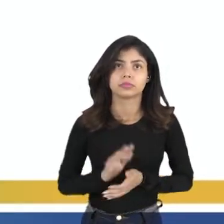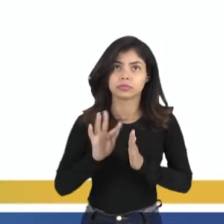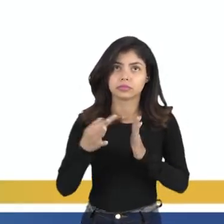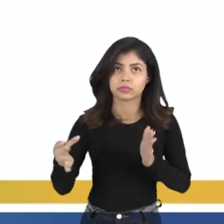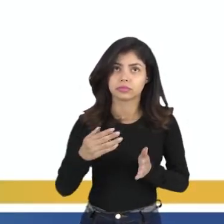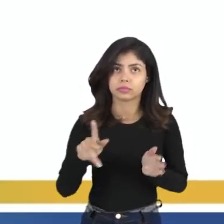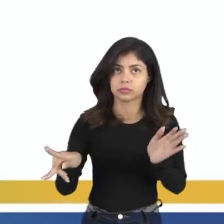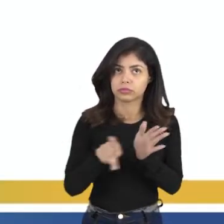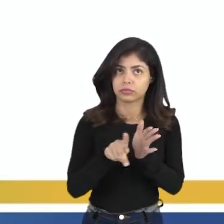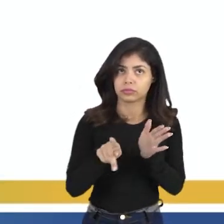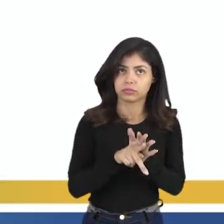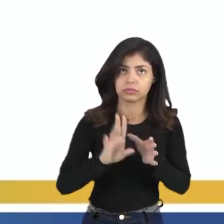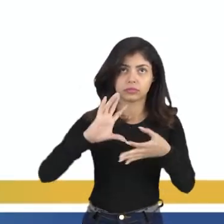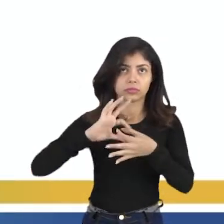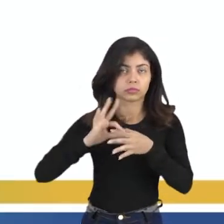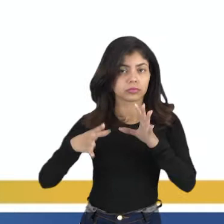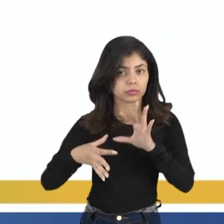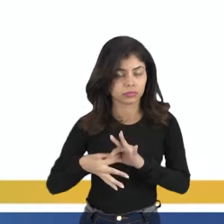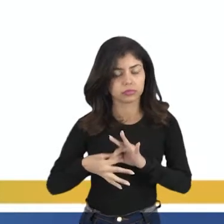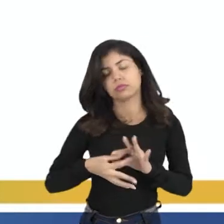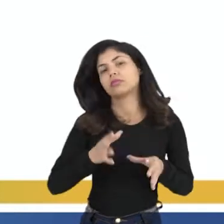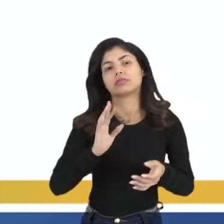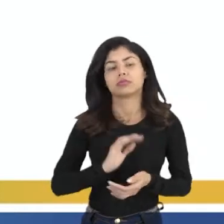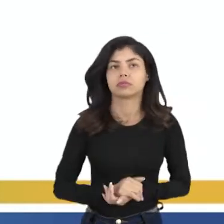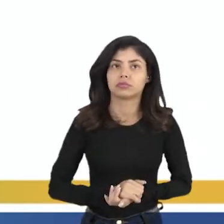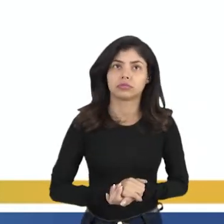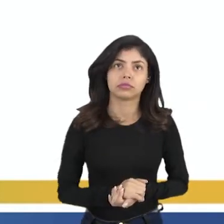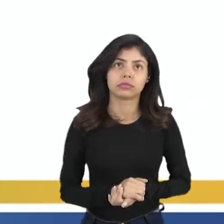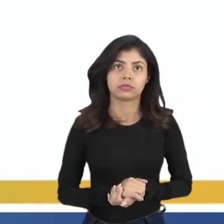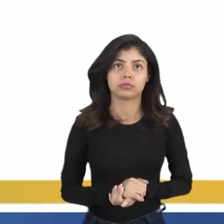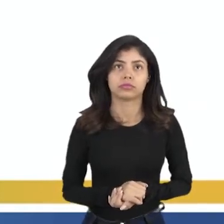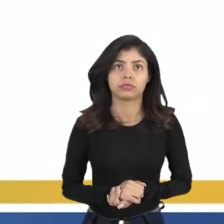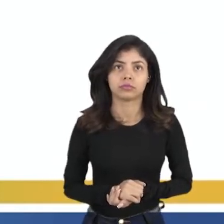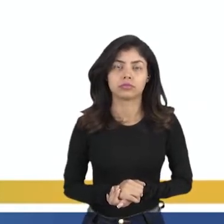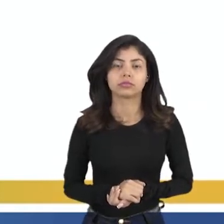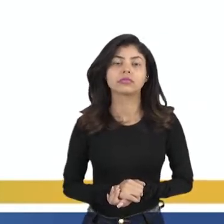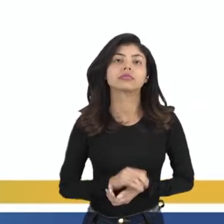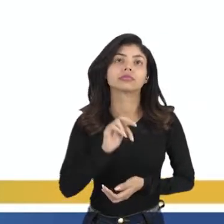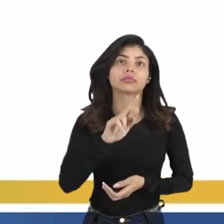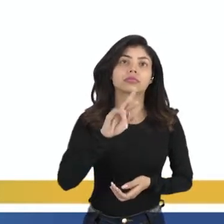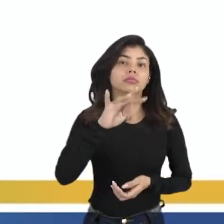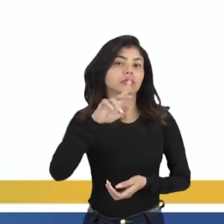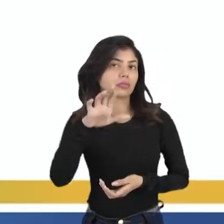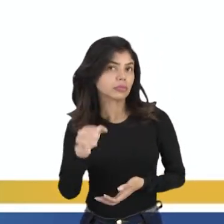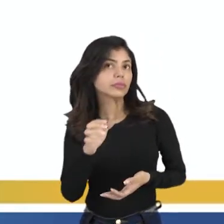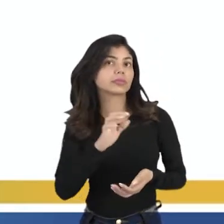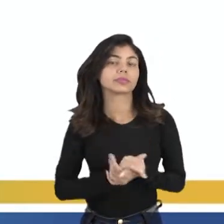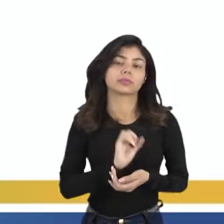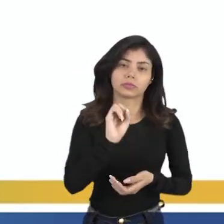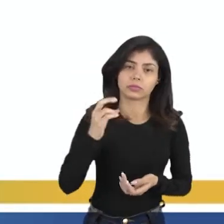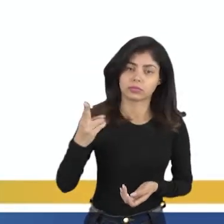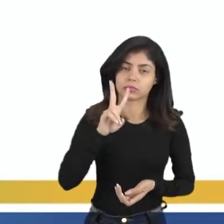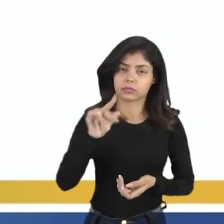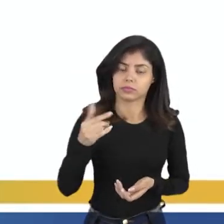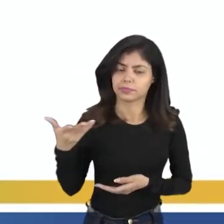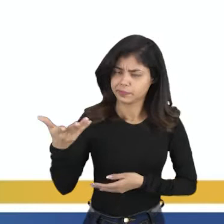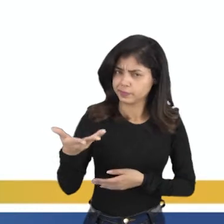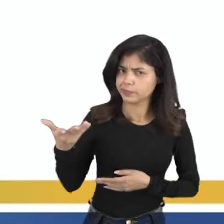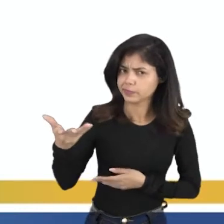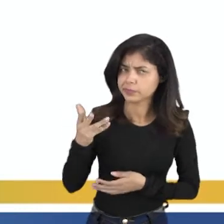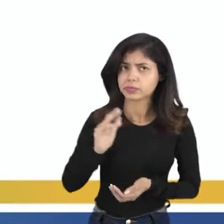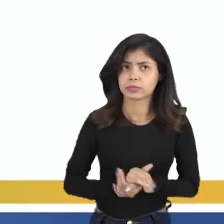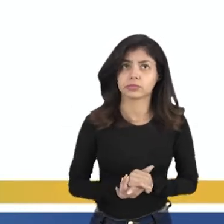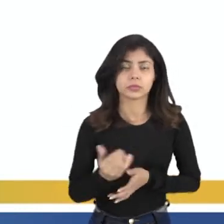a função referencial, que vai trabalhar o contexto, né? O referente, ou seja, ele vai basear